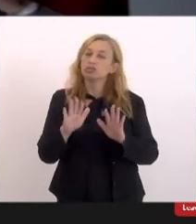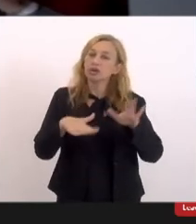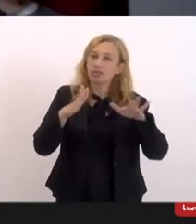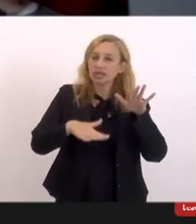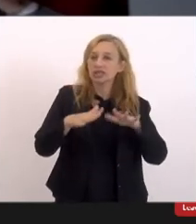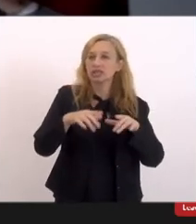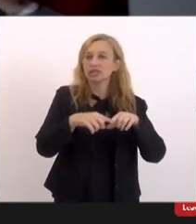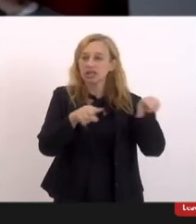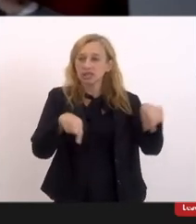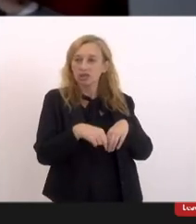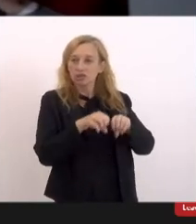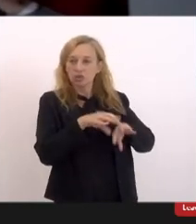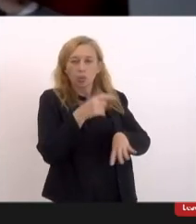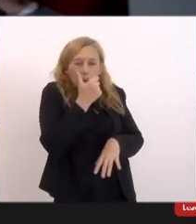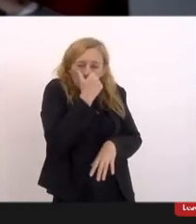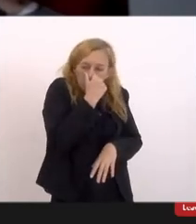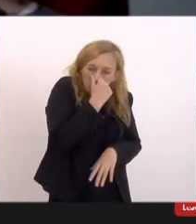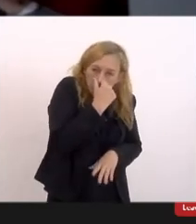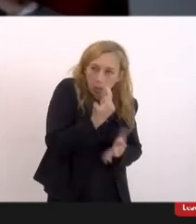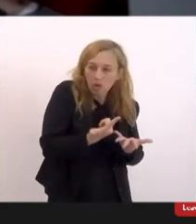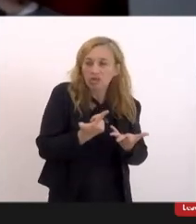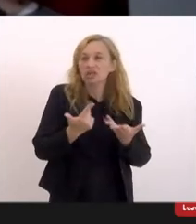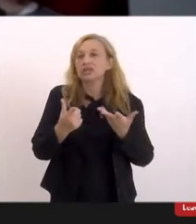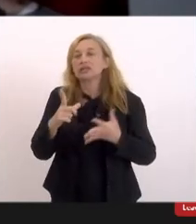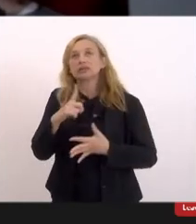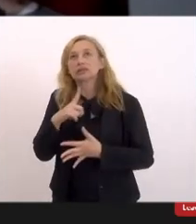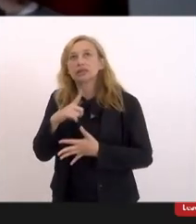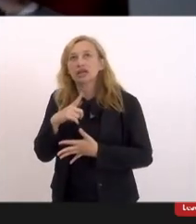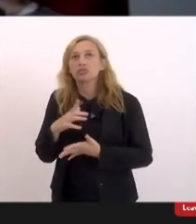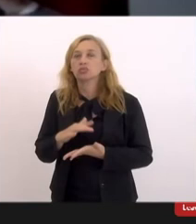a expressão turmas lotadas. Nós temos